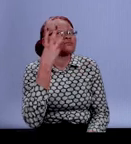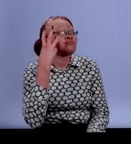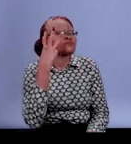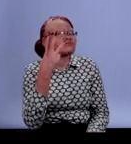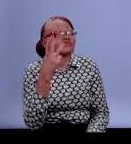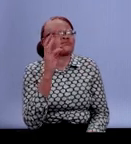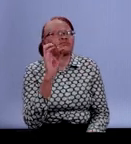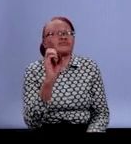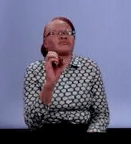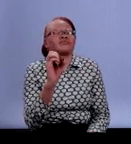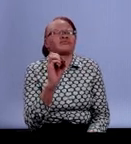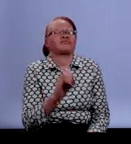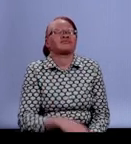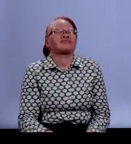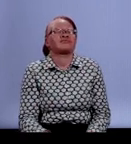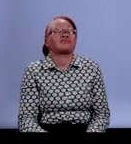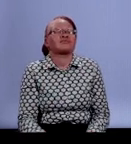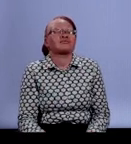tem 30